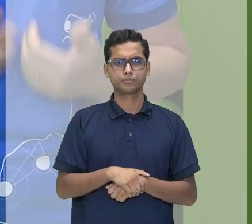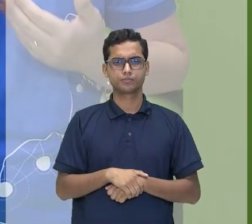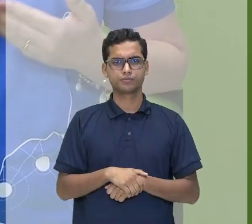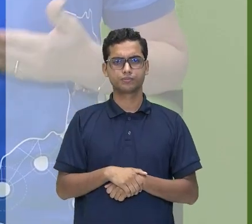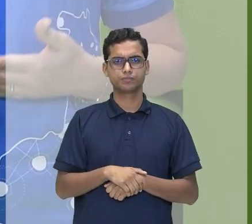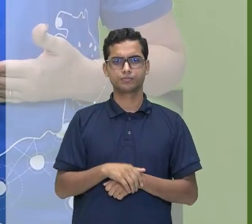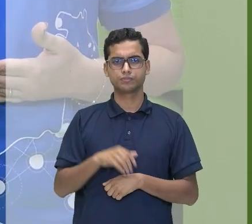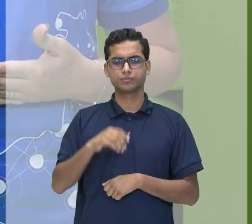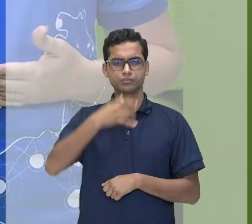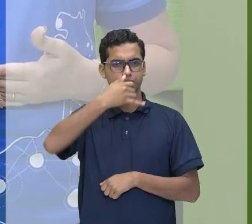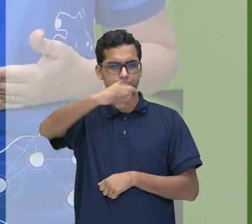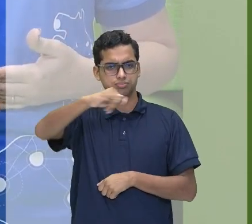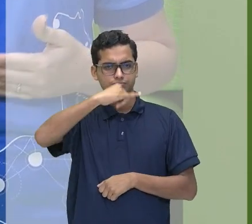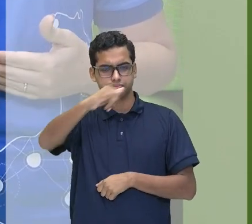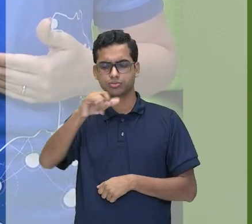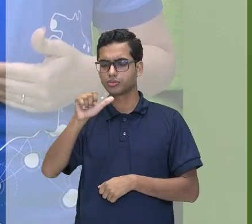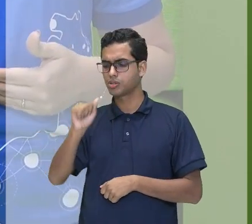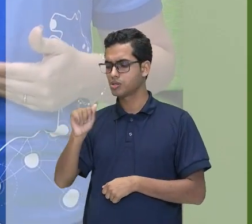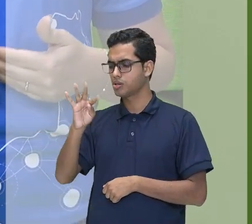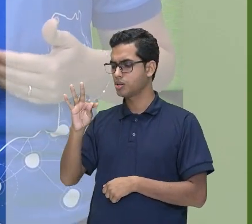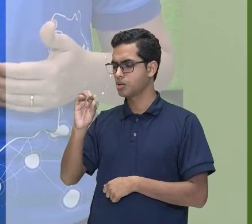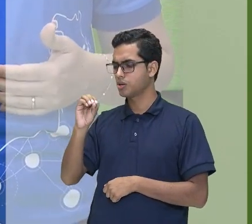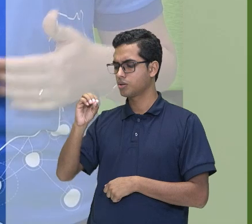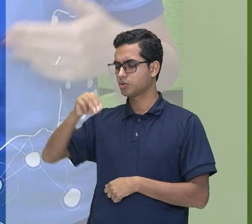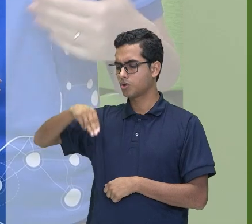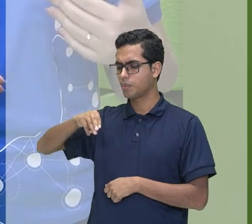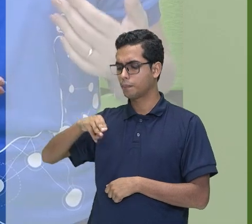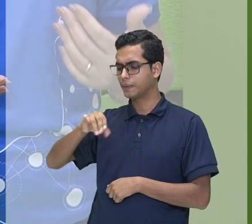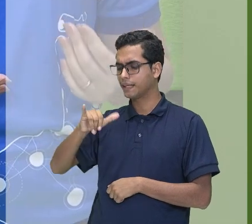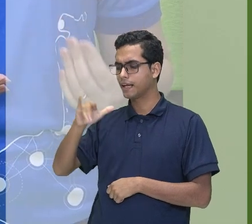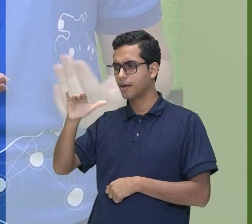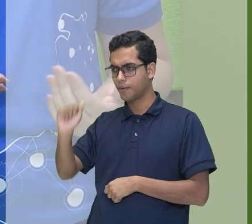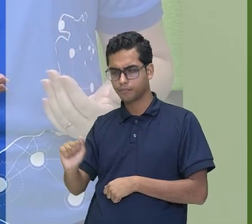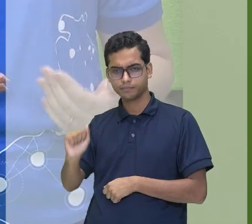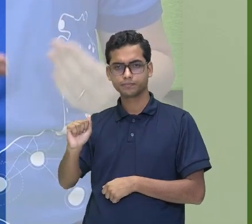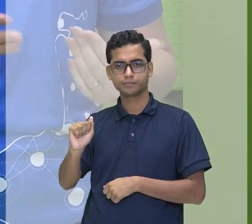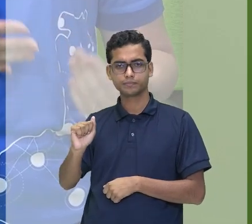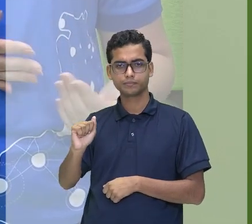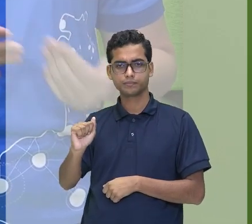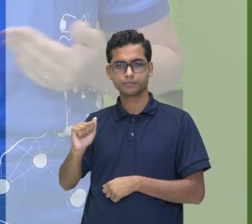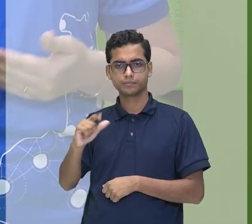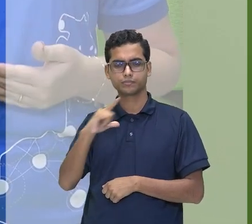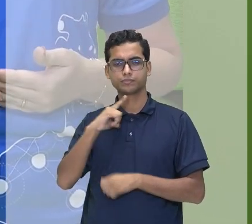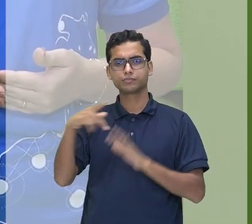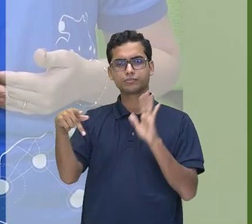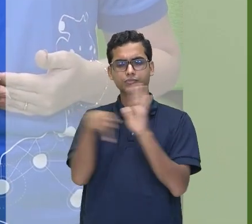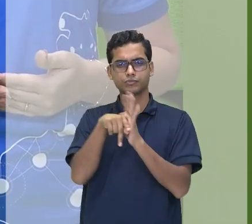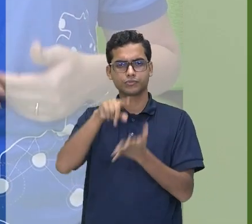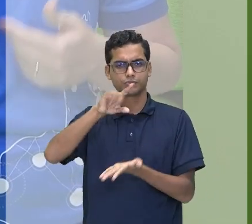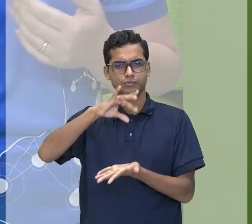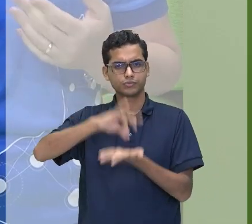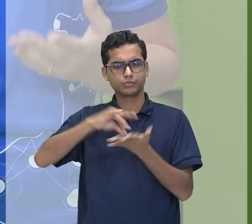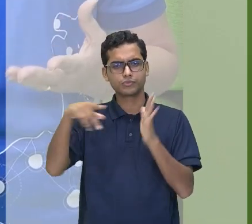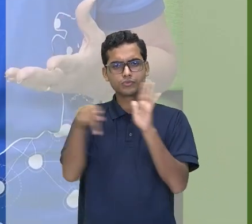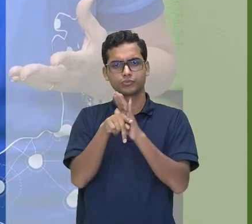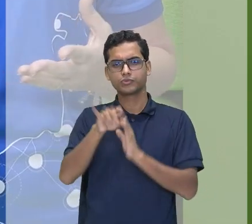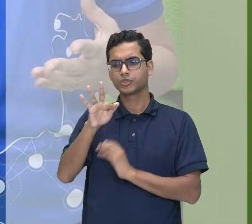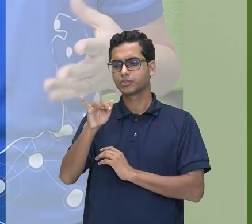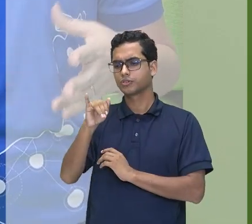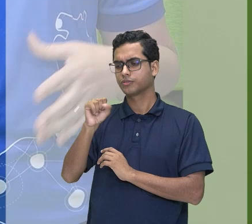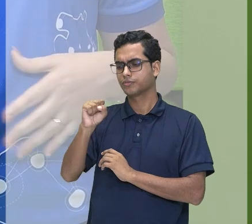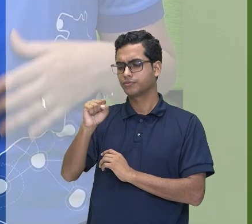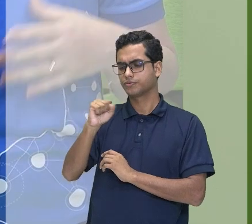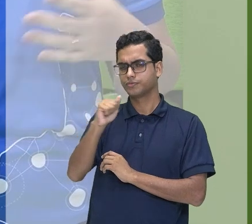atômica, e ela é baseada na energia produzida por meio da fissão do núcleo atômico, que ocasiona ali